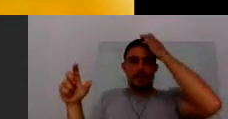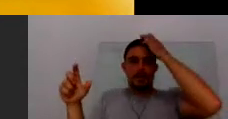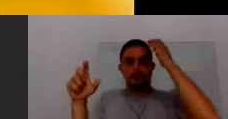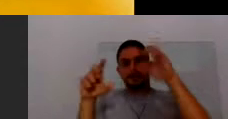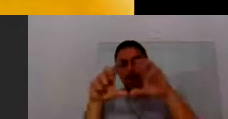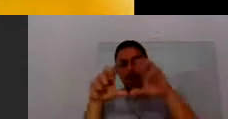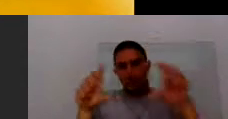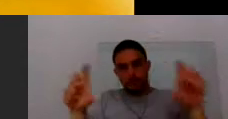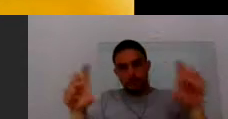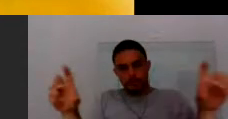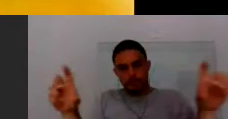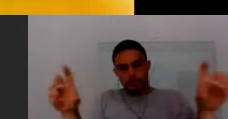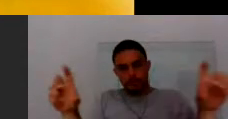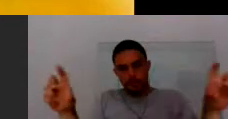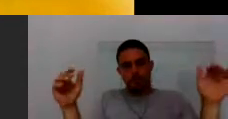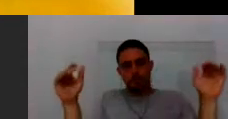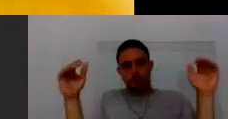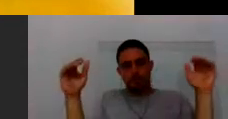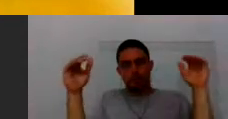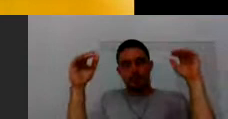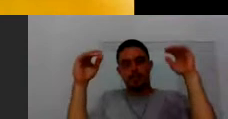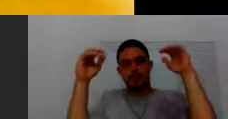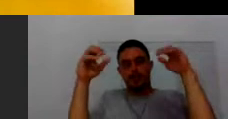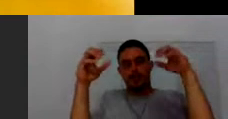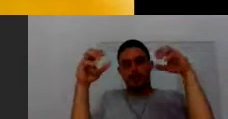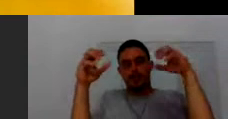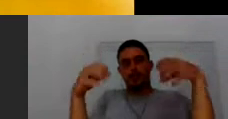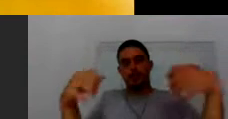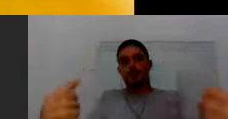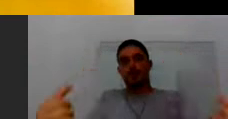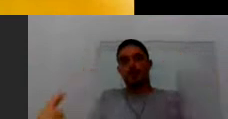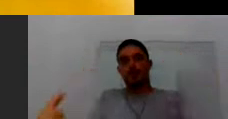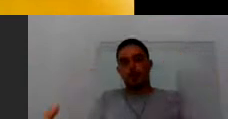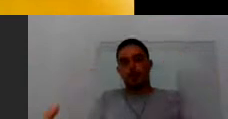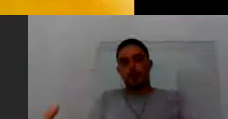tá? Vão ficar com altos teores de água na superfície, e as zonas mais